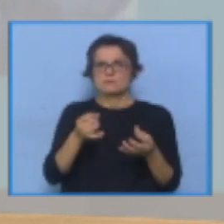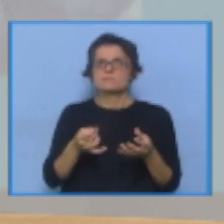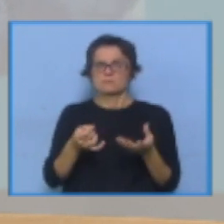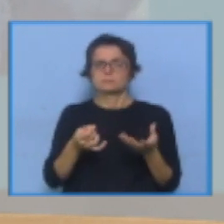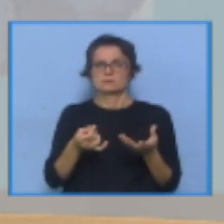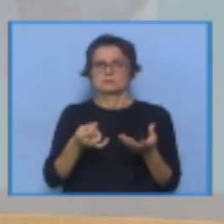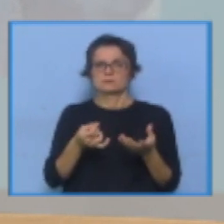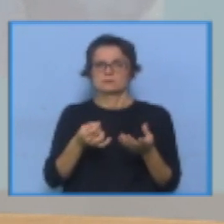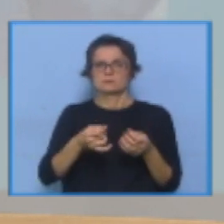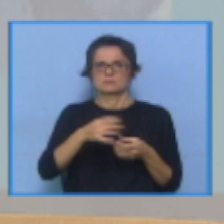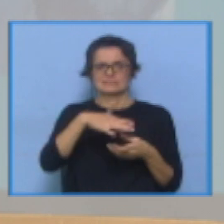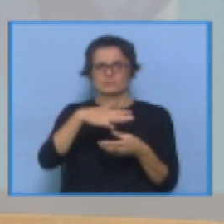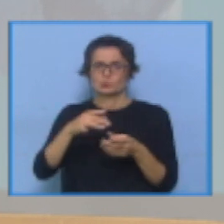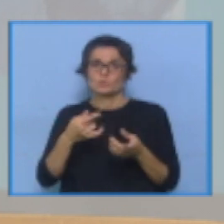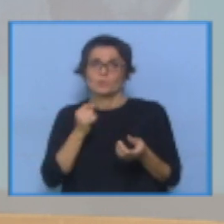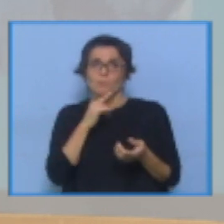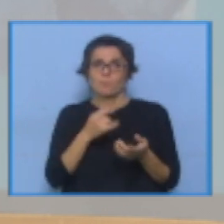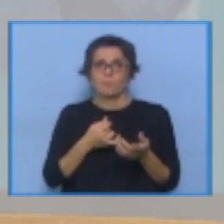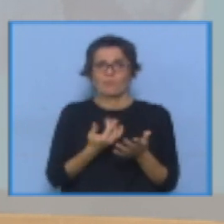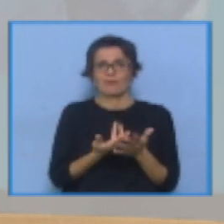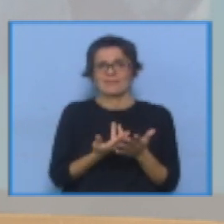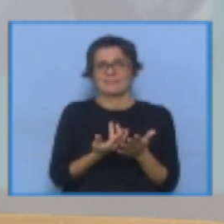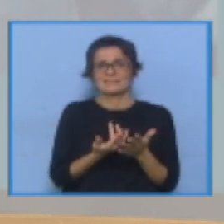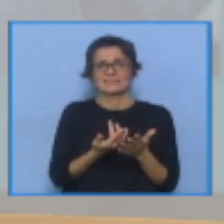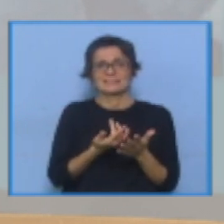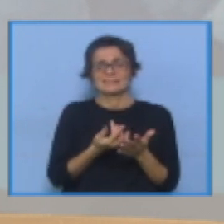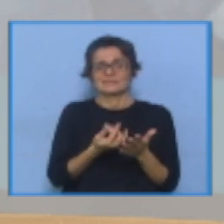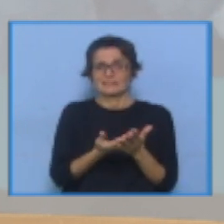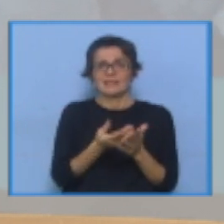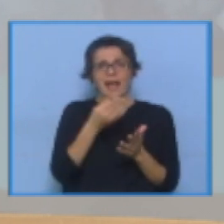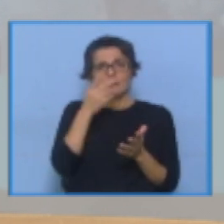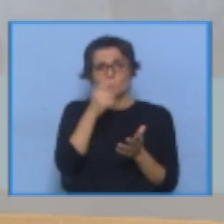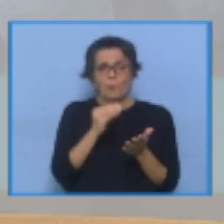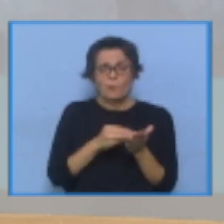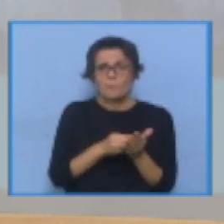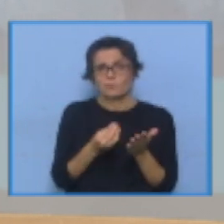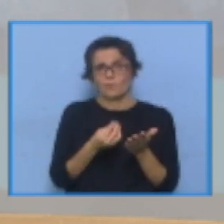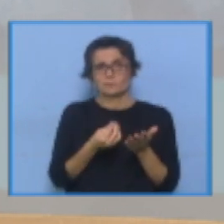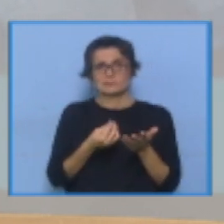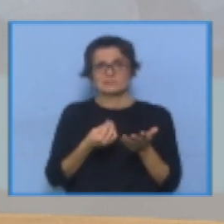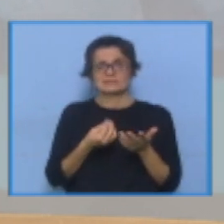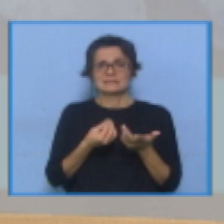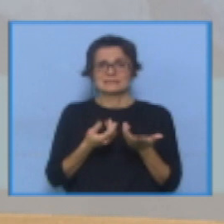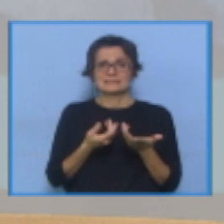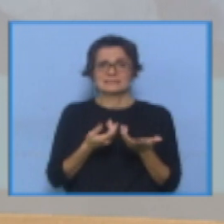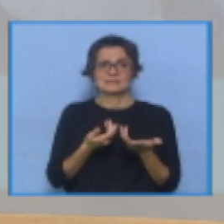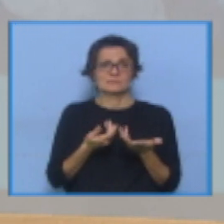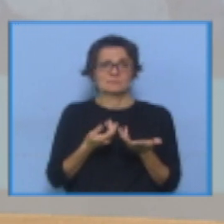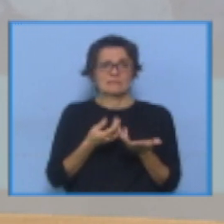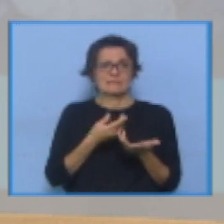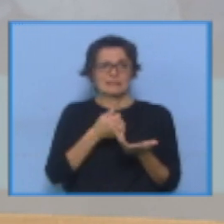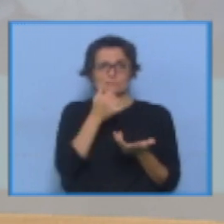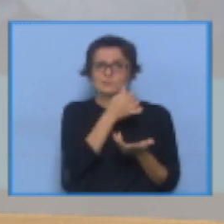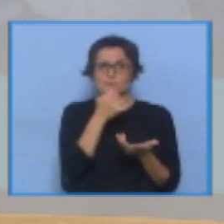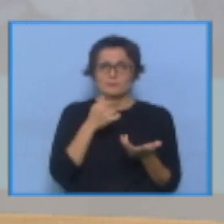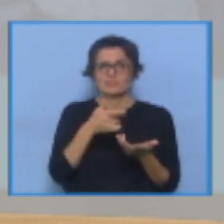a esperança. Mas o que o Papa quer sublinhar nesta mensagem é que em Deus está a esperança dos pobres. E